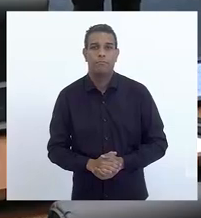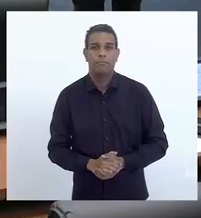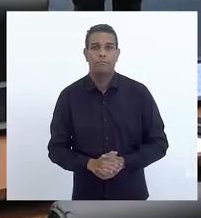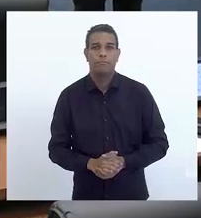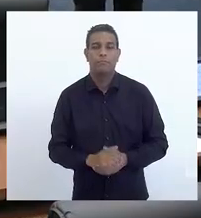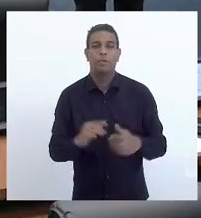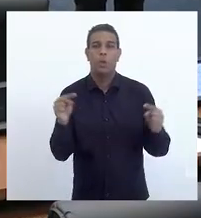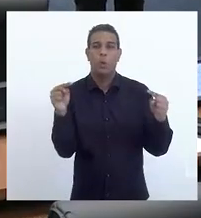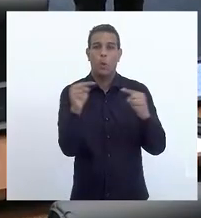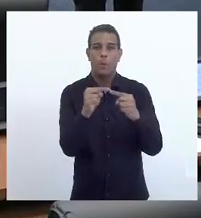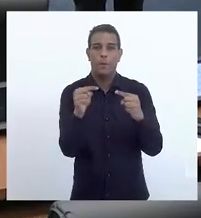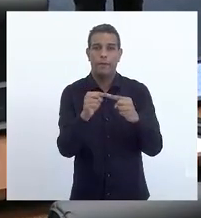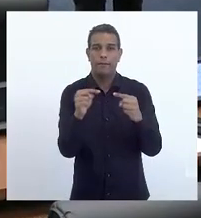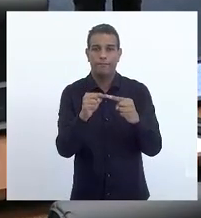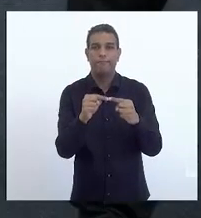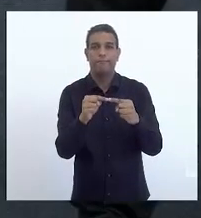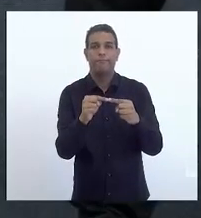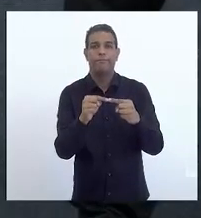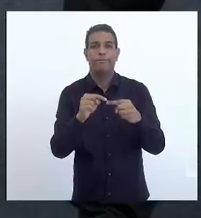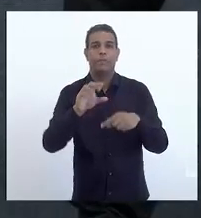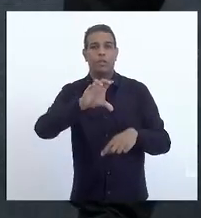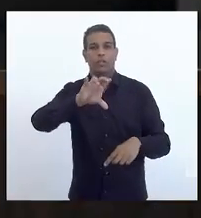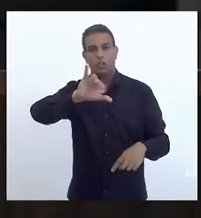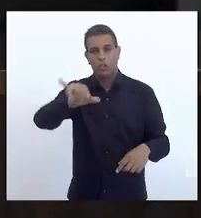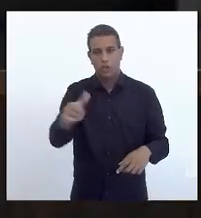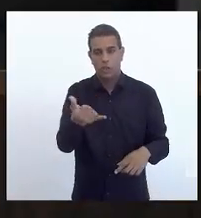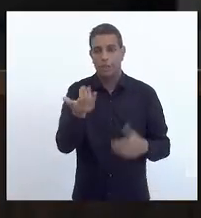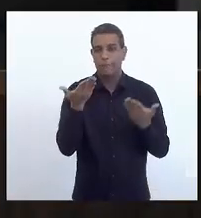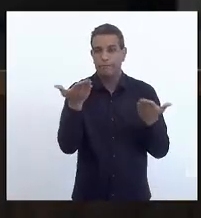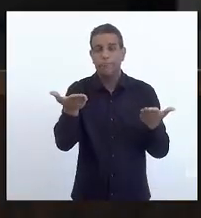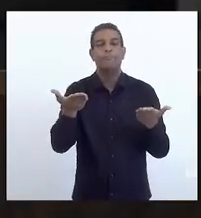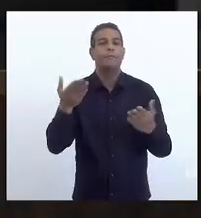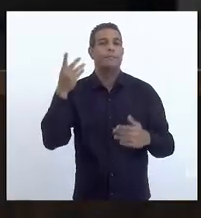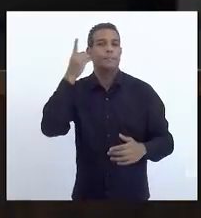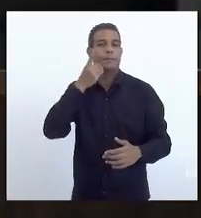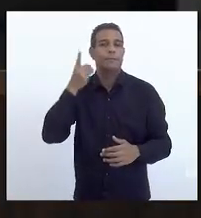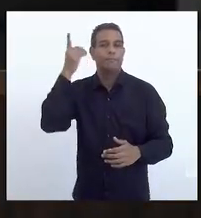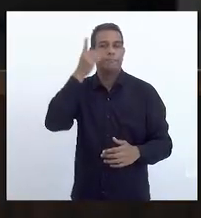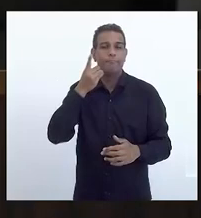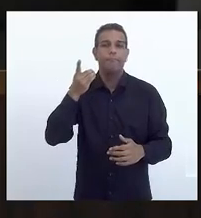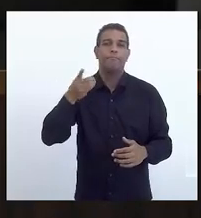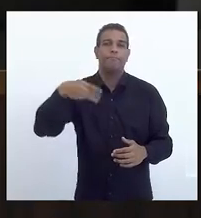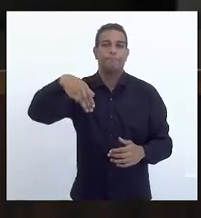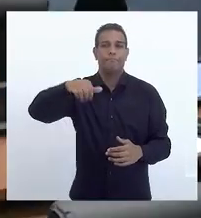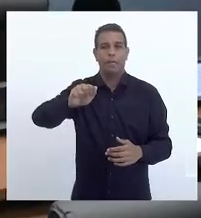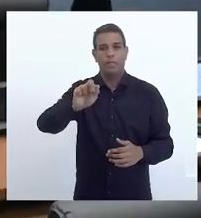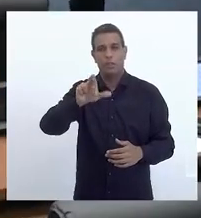Favorável nos termos do parecer da CCJ. Pela Comissão de Orçamento, deputado Márcio Canella.